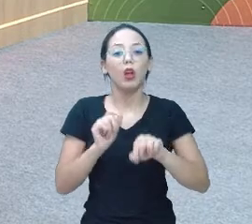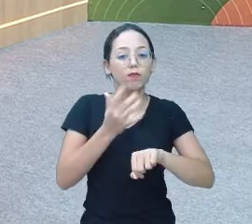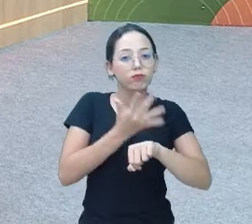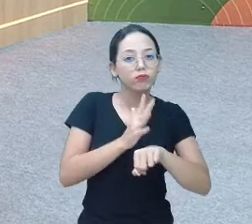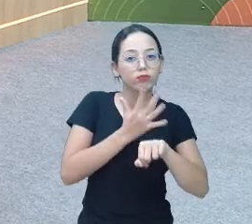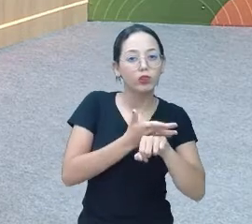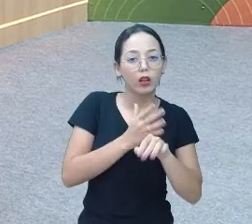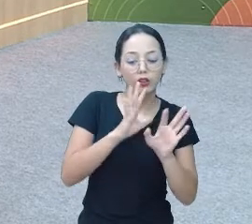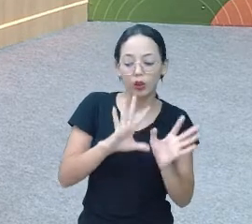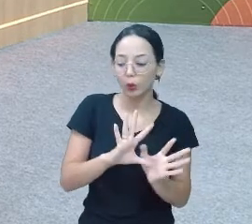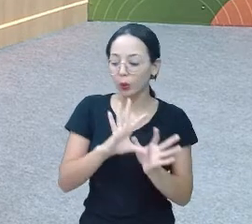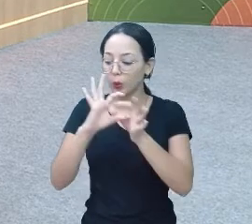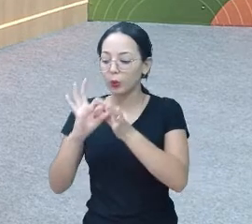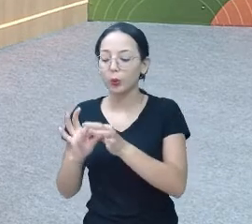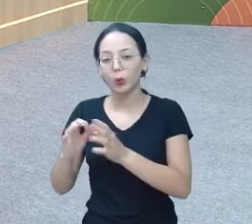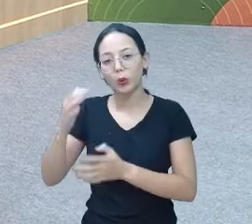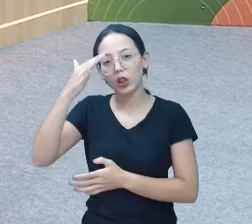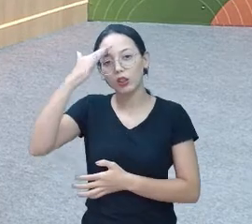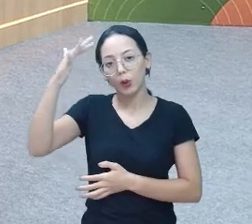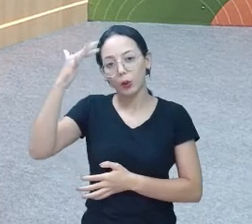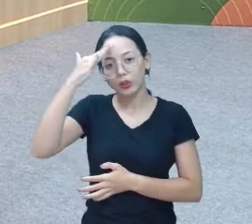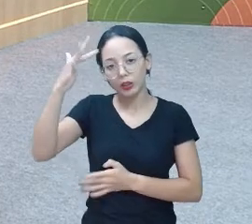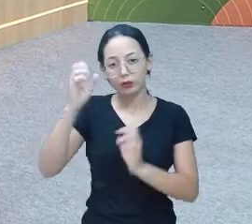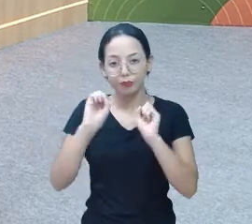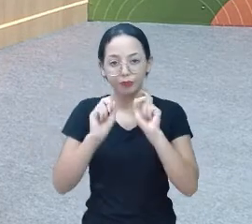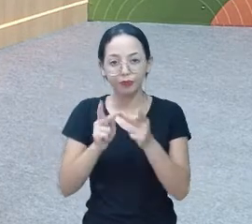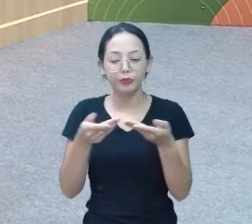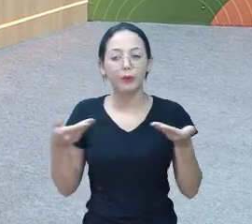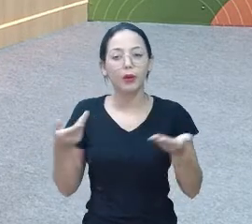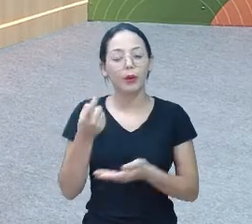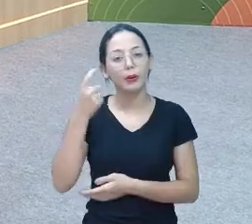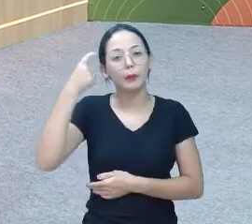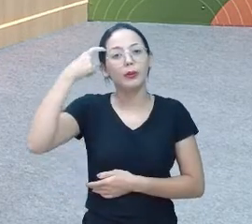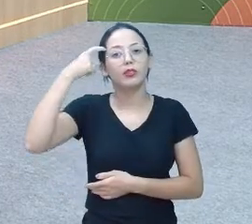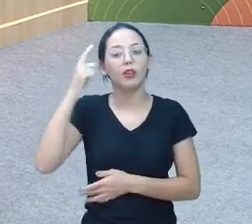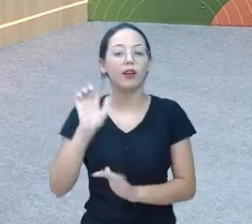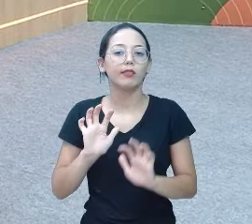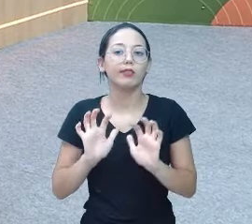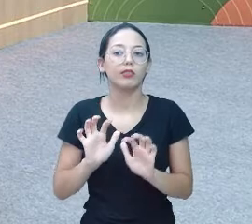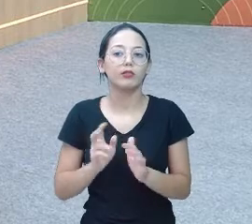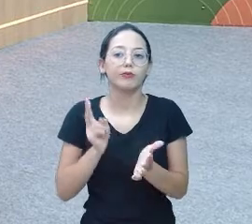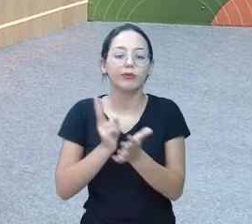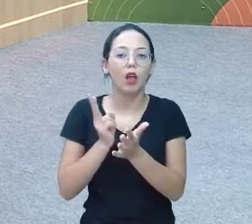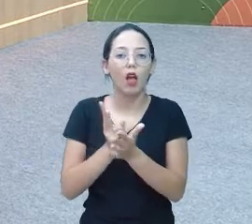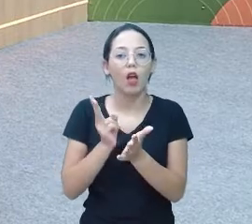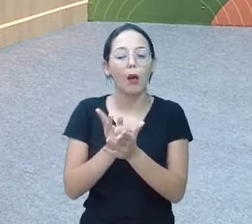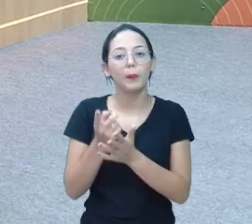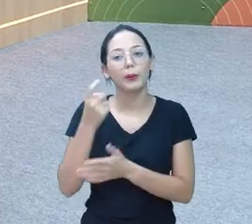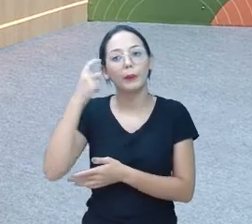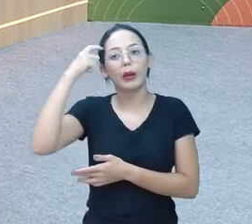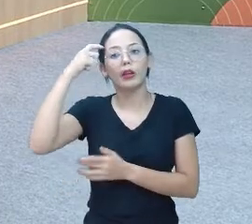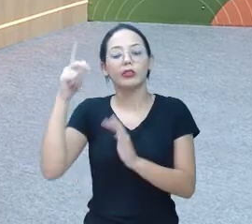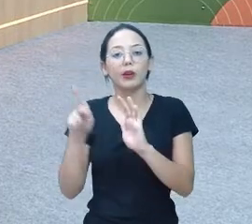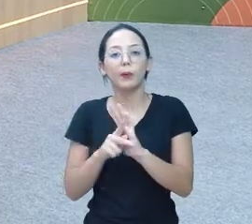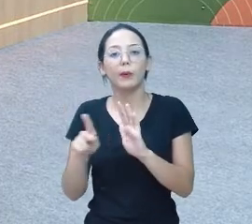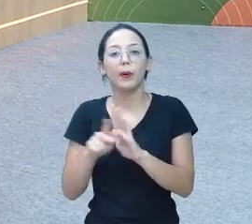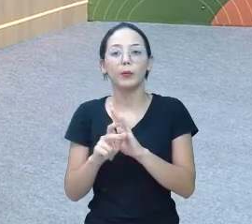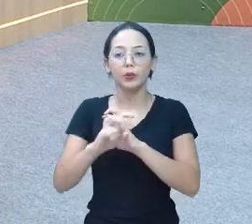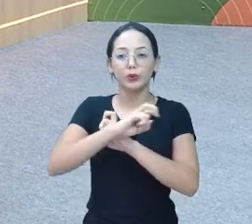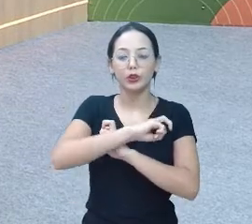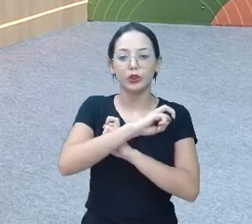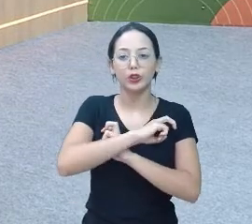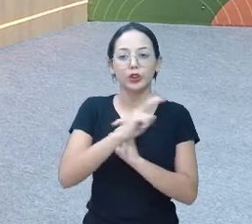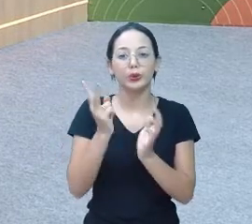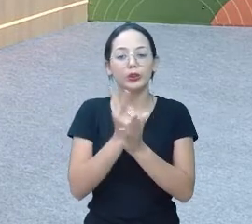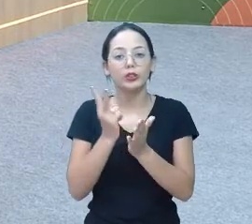teoria e não o contrário, tá certo? Então a gente vai pensar da seguinte forma, né? Toda vez que a gente pensa lá no Egito, faz logo a